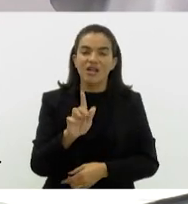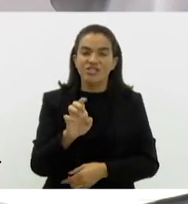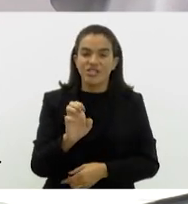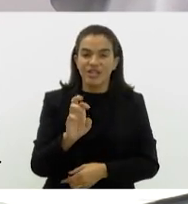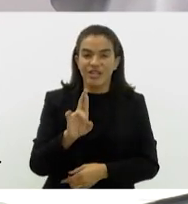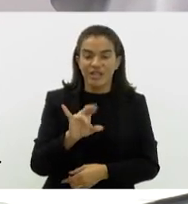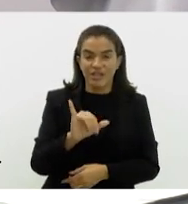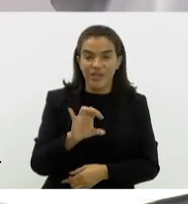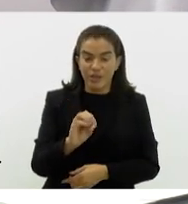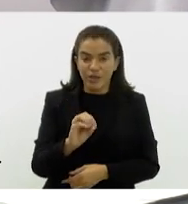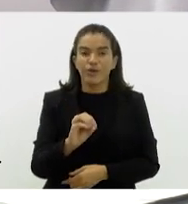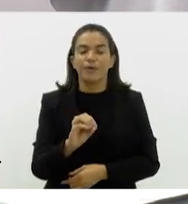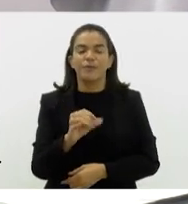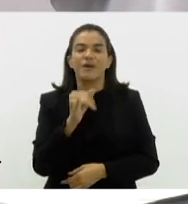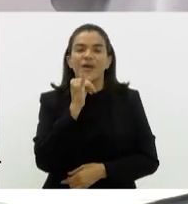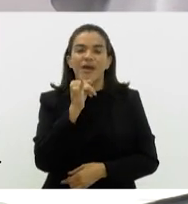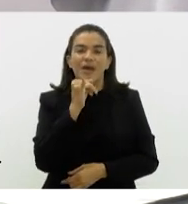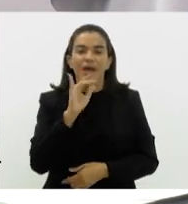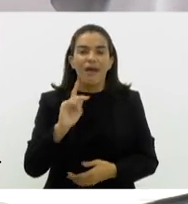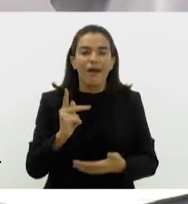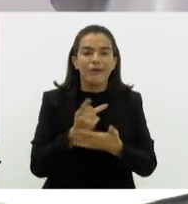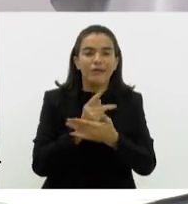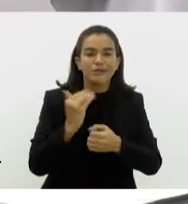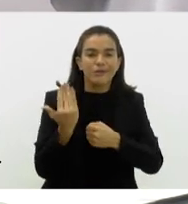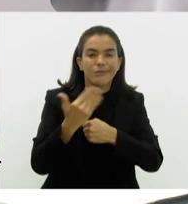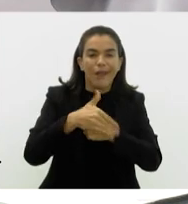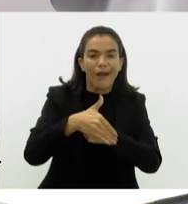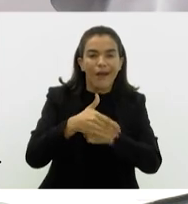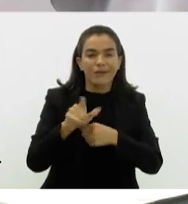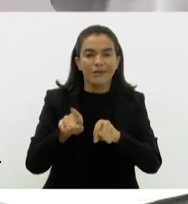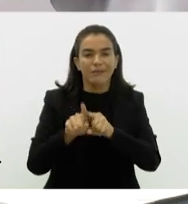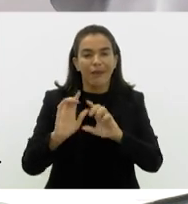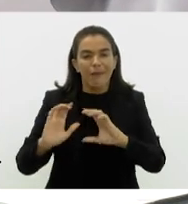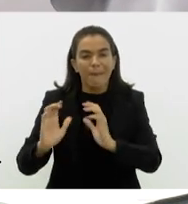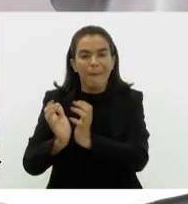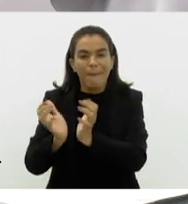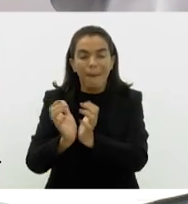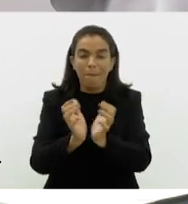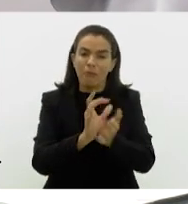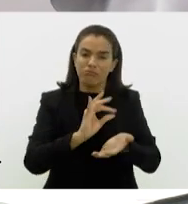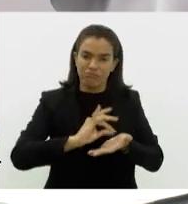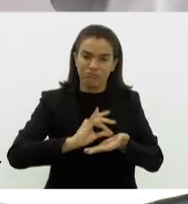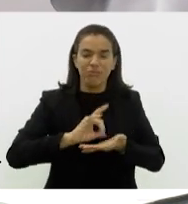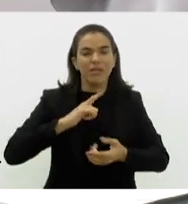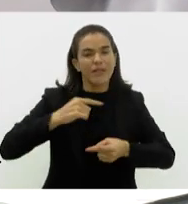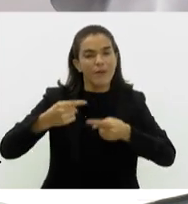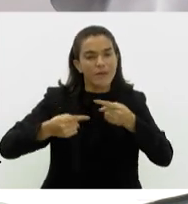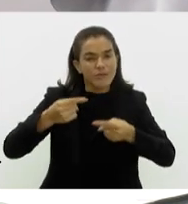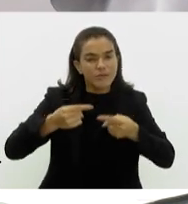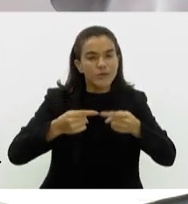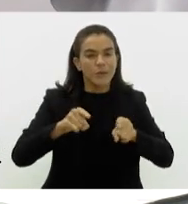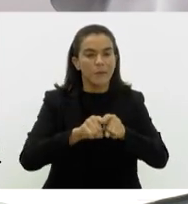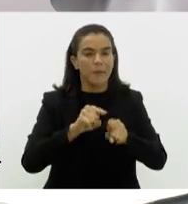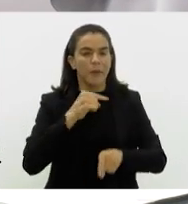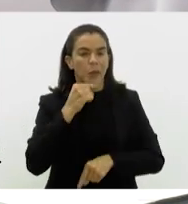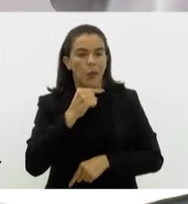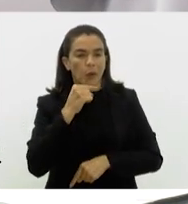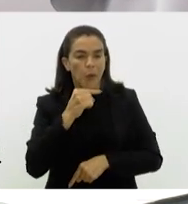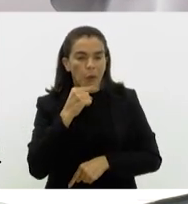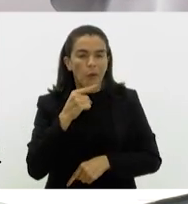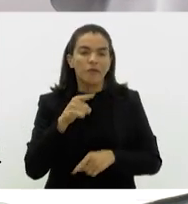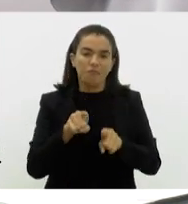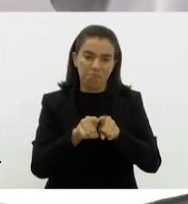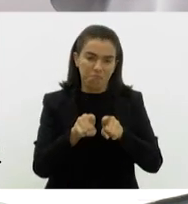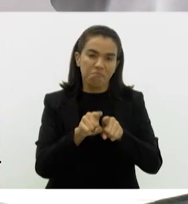para a exemplo do que aconteceu com táxi e outras categorias. Mas, de fato, há uma discussão ali e uma dúvida, inclusive, e o pedido de vista é